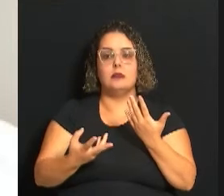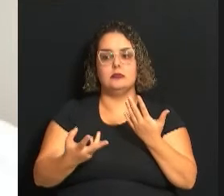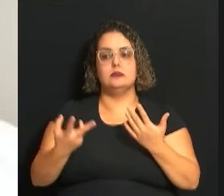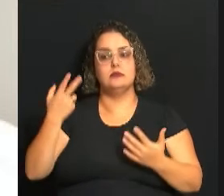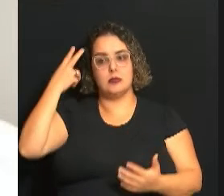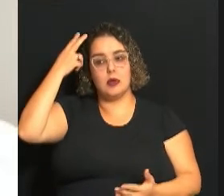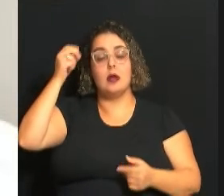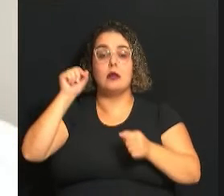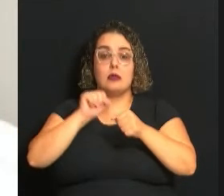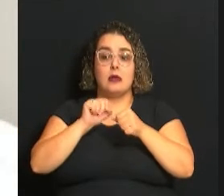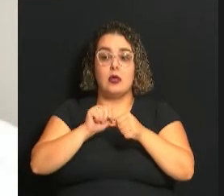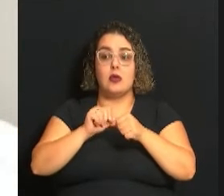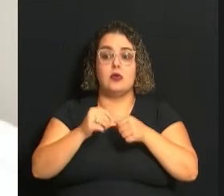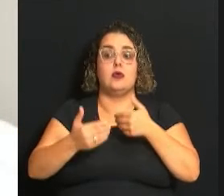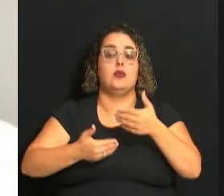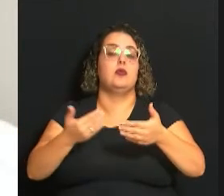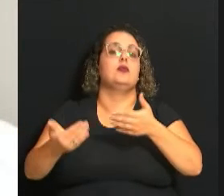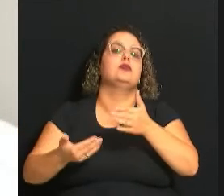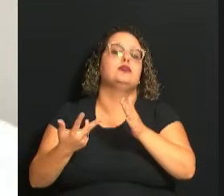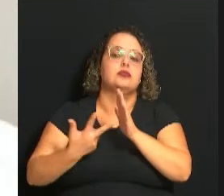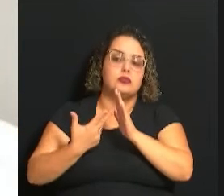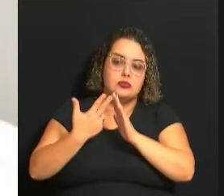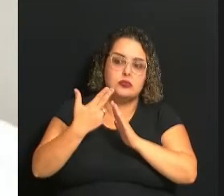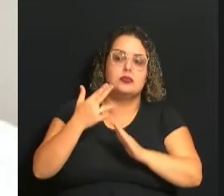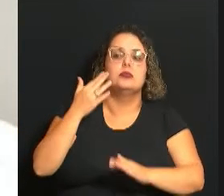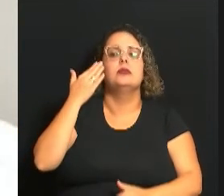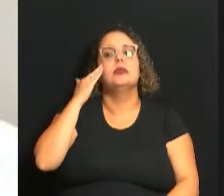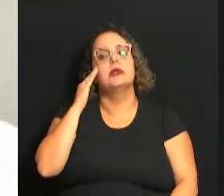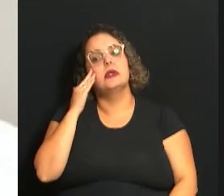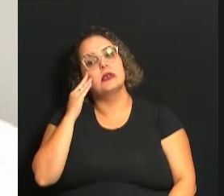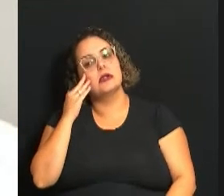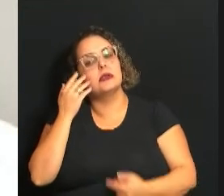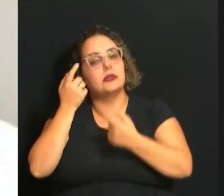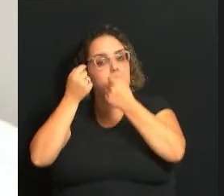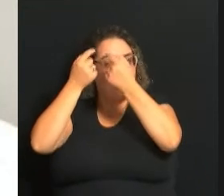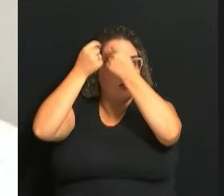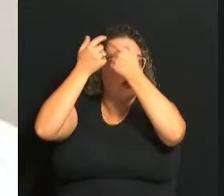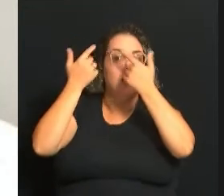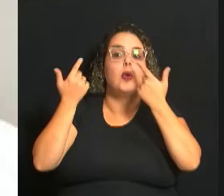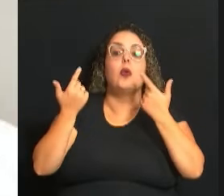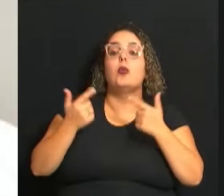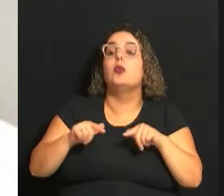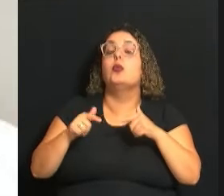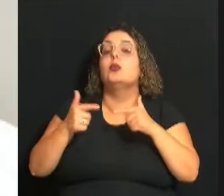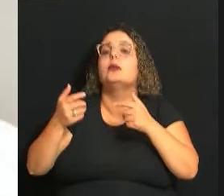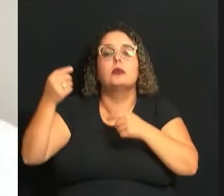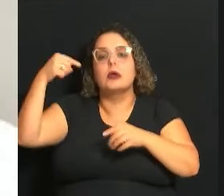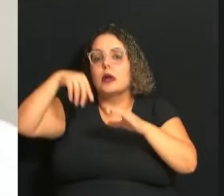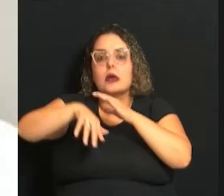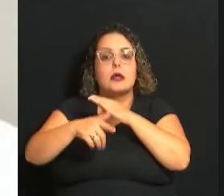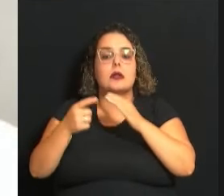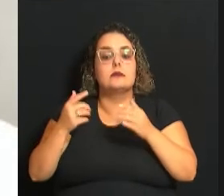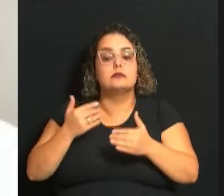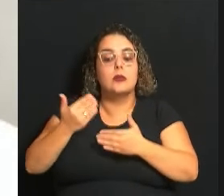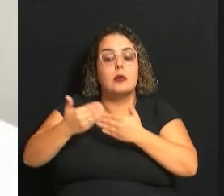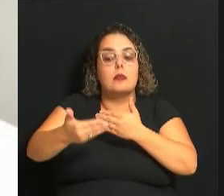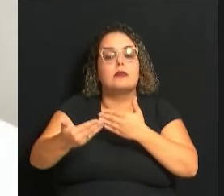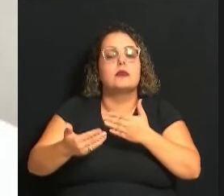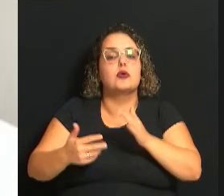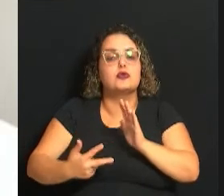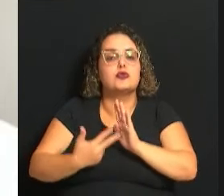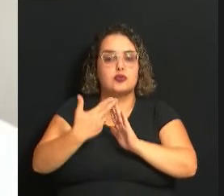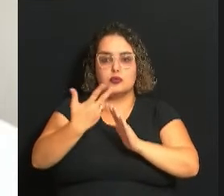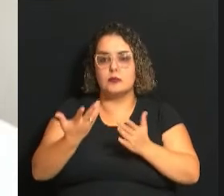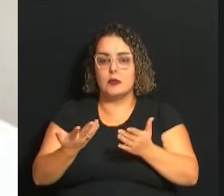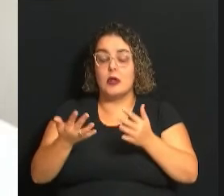testes durante a cirurgia para tentar identificar o tumor, para ver até onde ele poderia seguir com a cirurgia. Finalizada